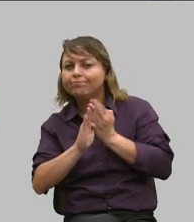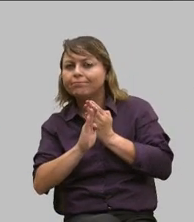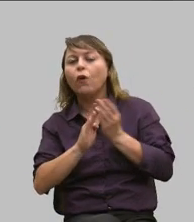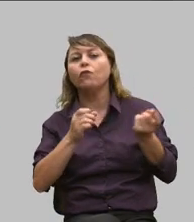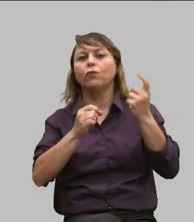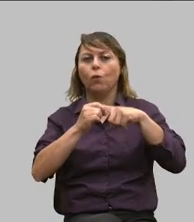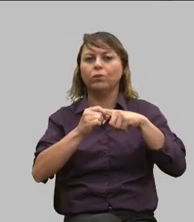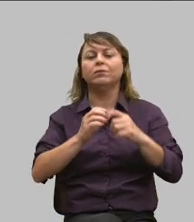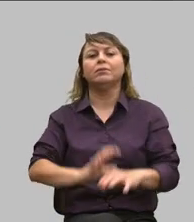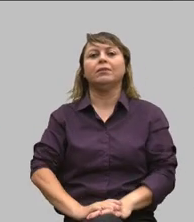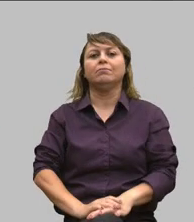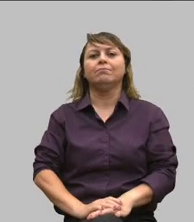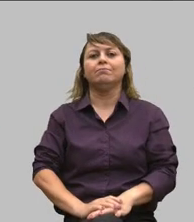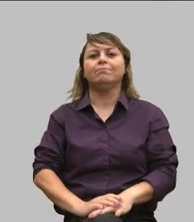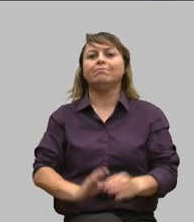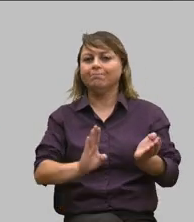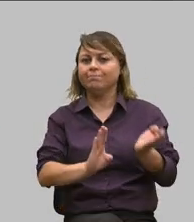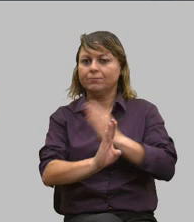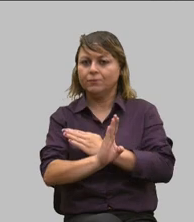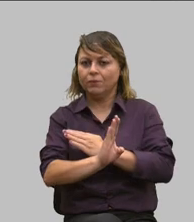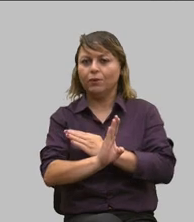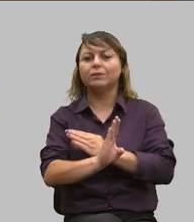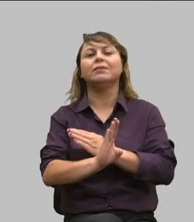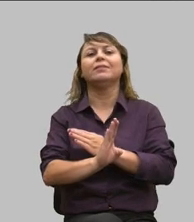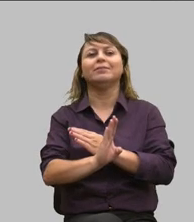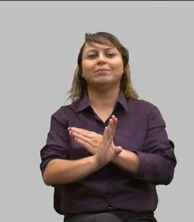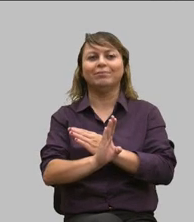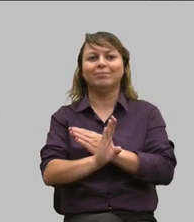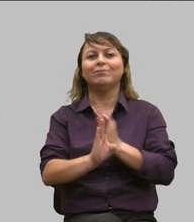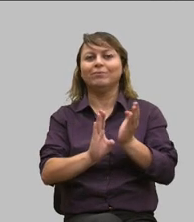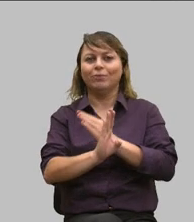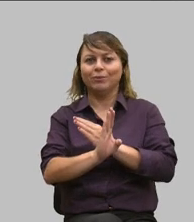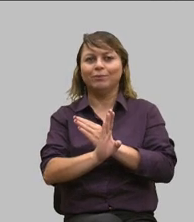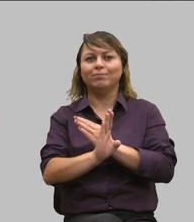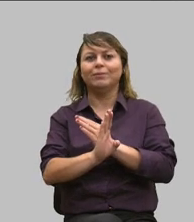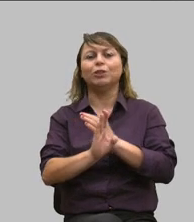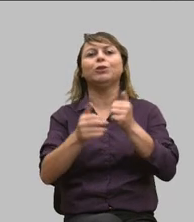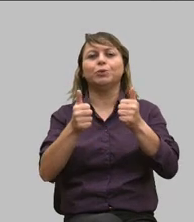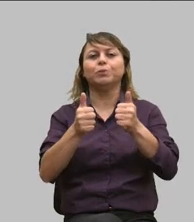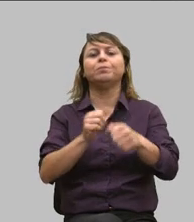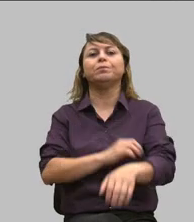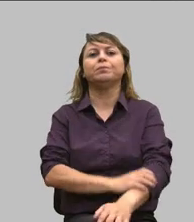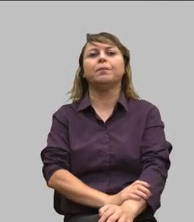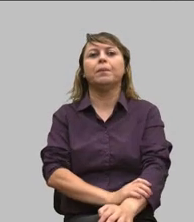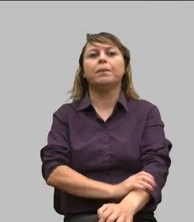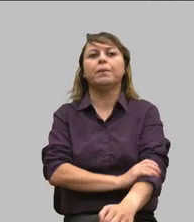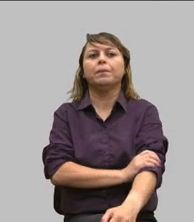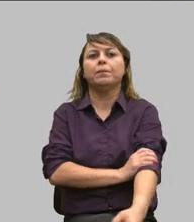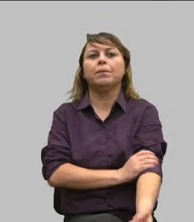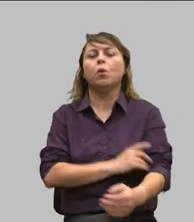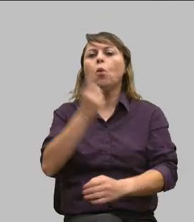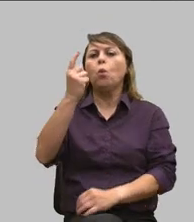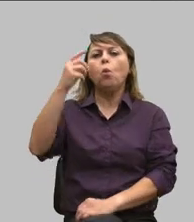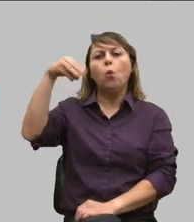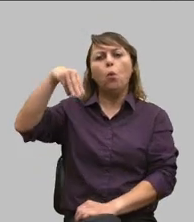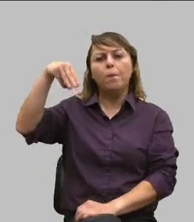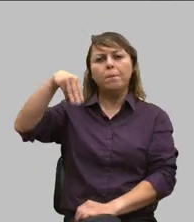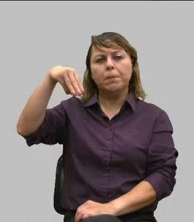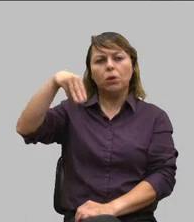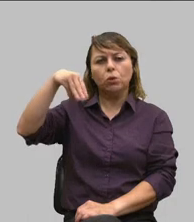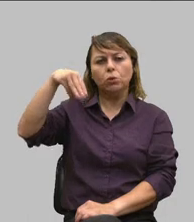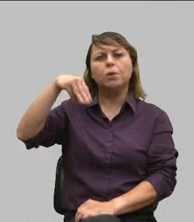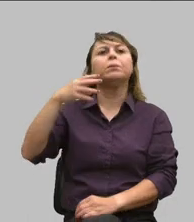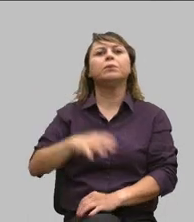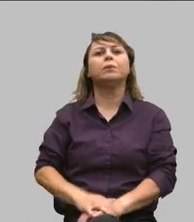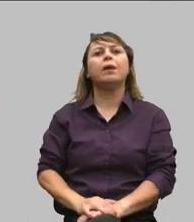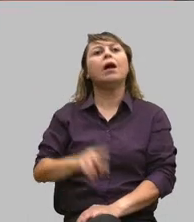volta volta é demais mais um volta um isso e do pontoa me dá um minuto por favor pra gente receber a